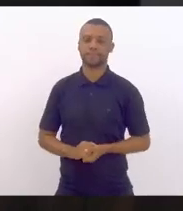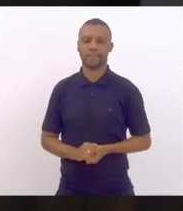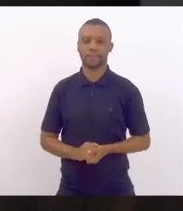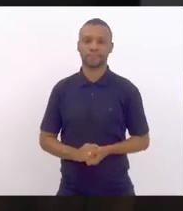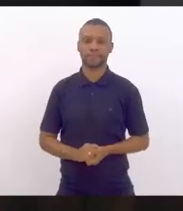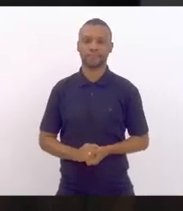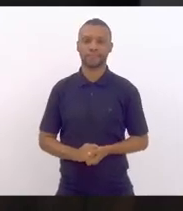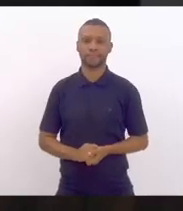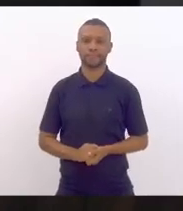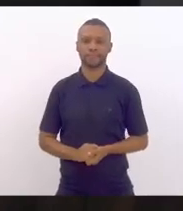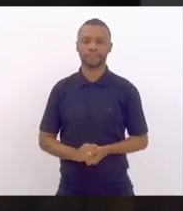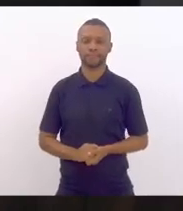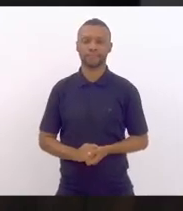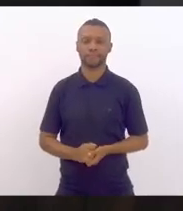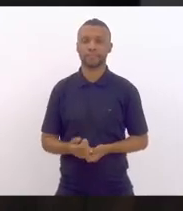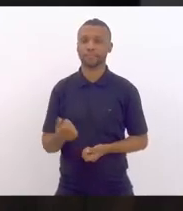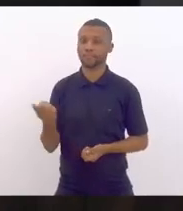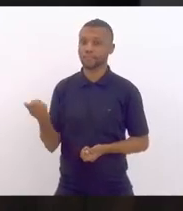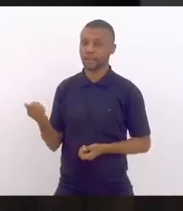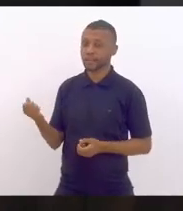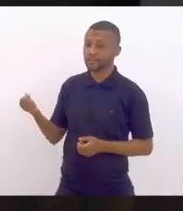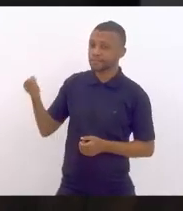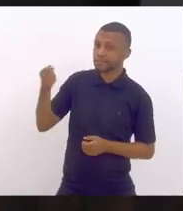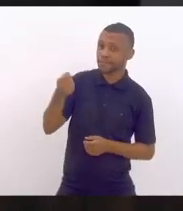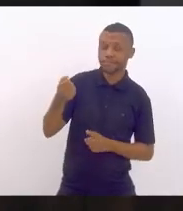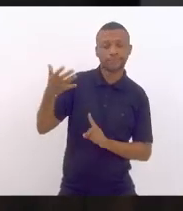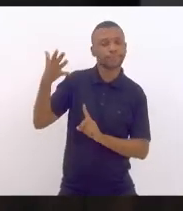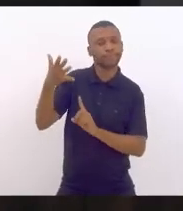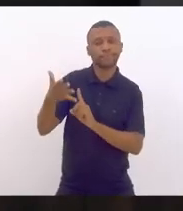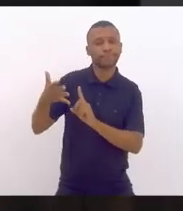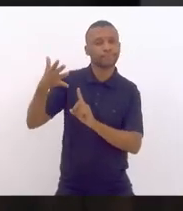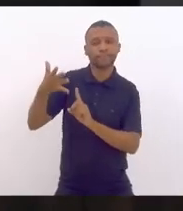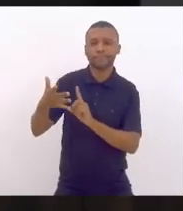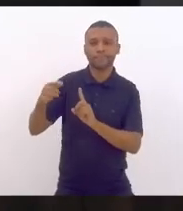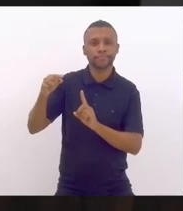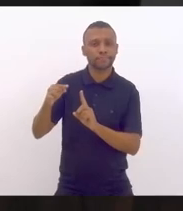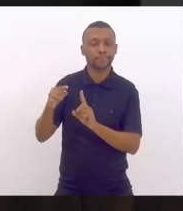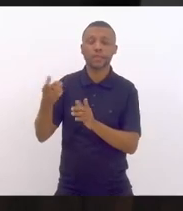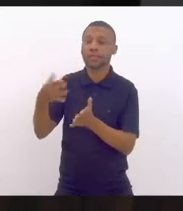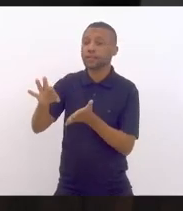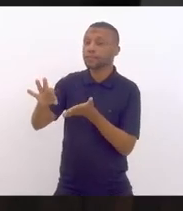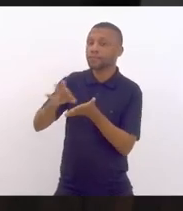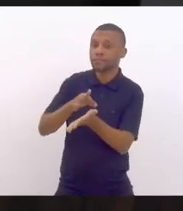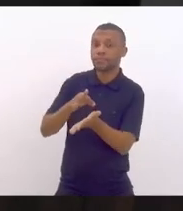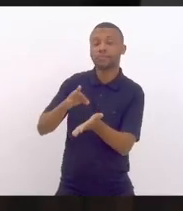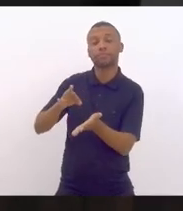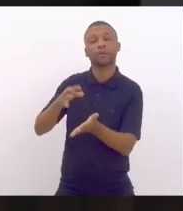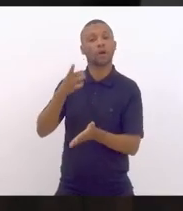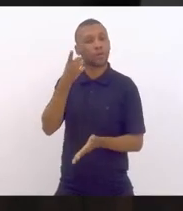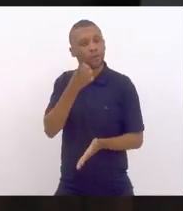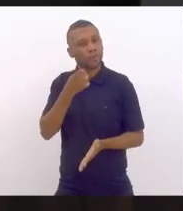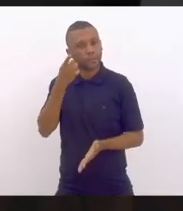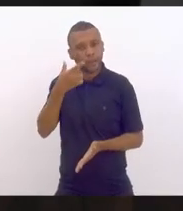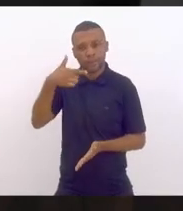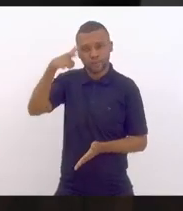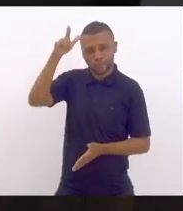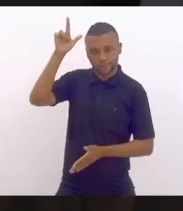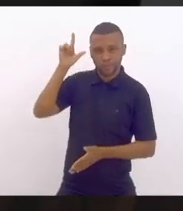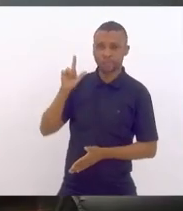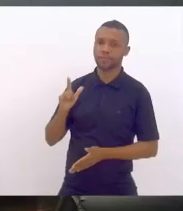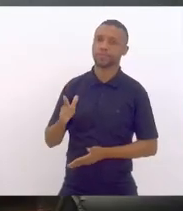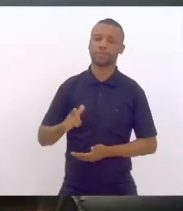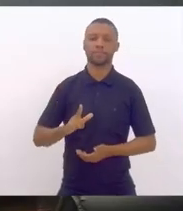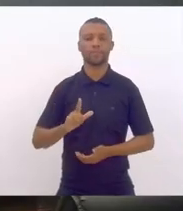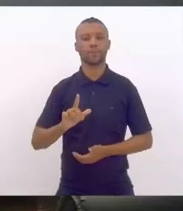para fazer o uso da palavra está inscrito Deputado Luiz Paulo Correia da Rocha